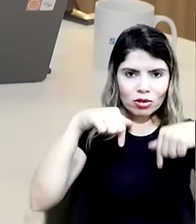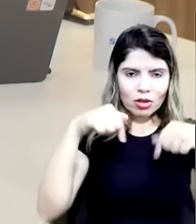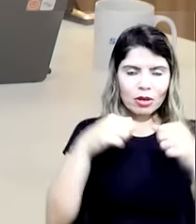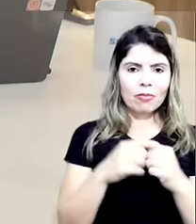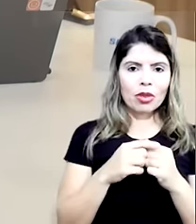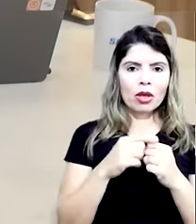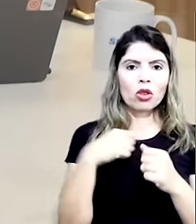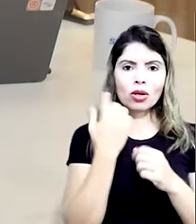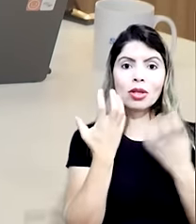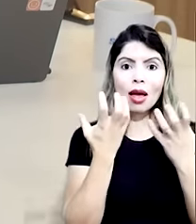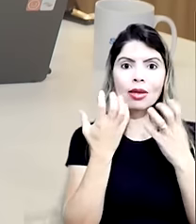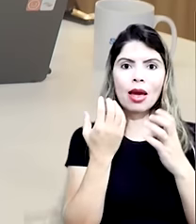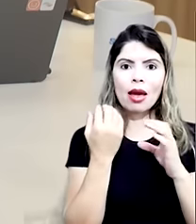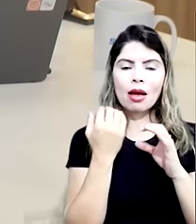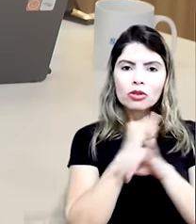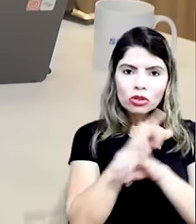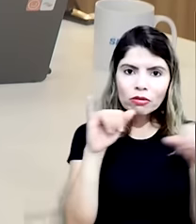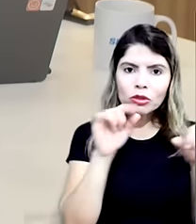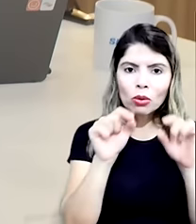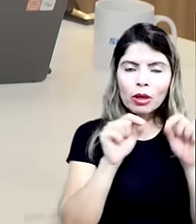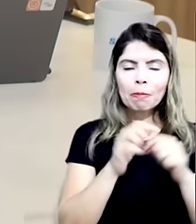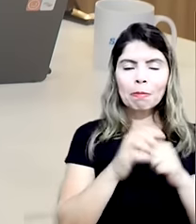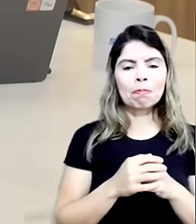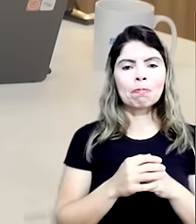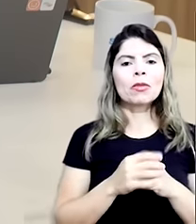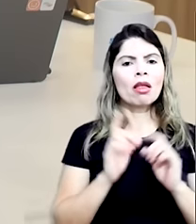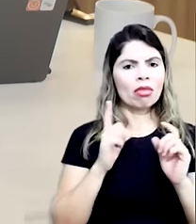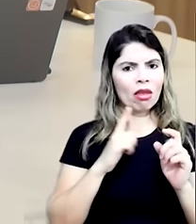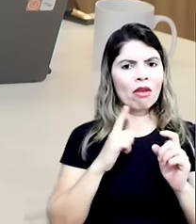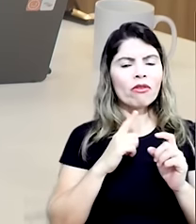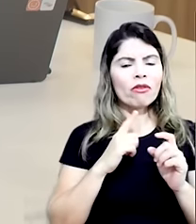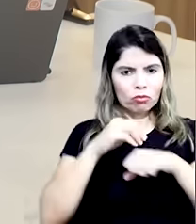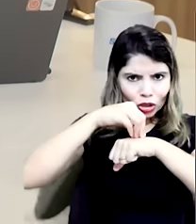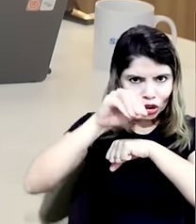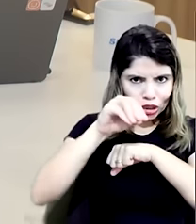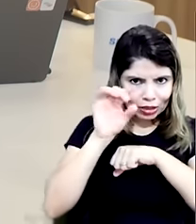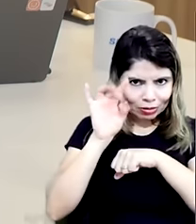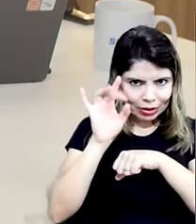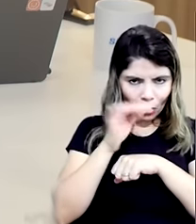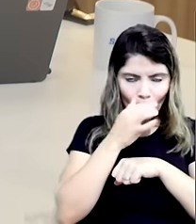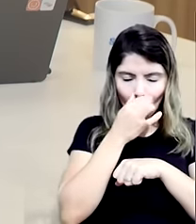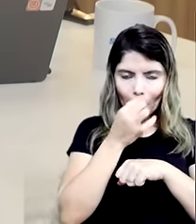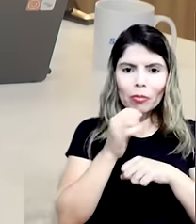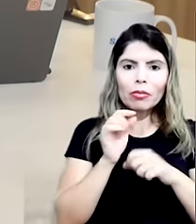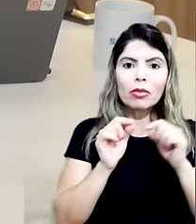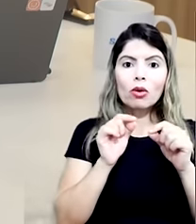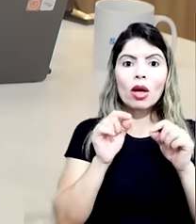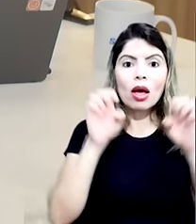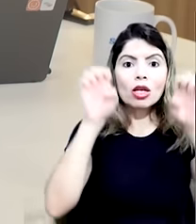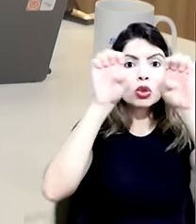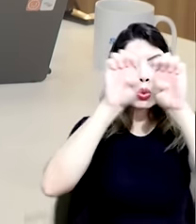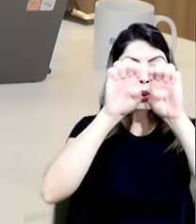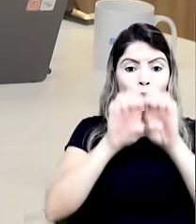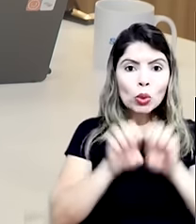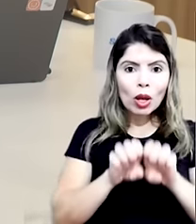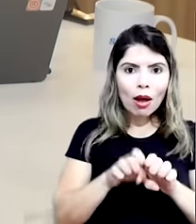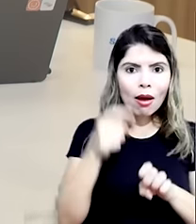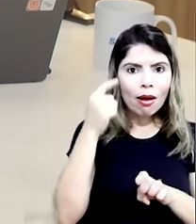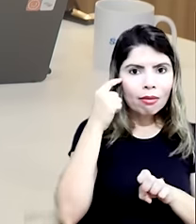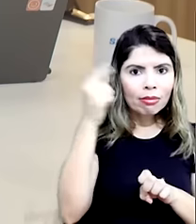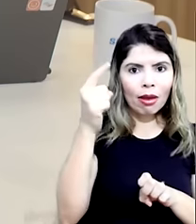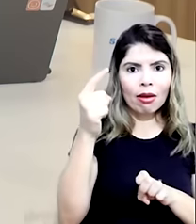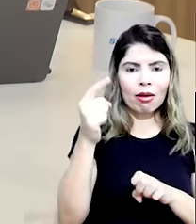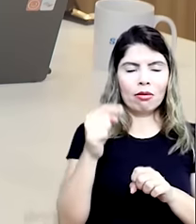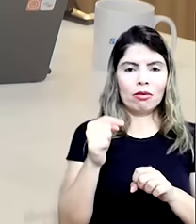mensagem que você quer passar ela surgiu algumas vezes eu acho que o roteiro ele ajuda o empreendedor nisso a estruturar essa ideia que ele quer